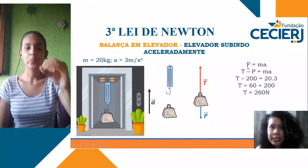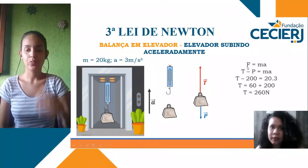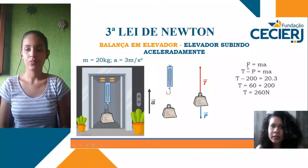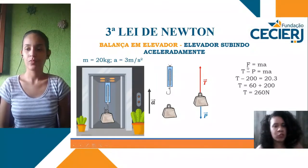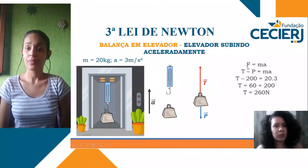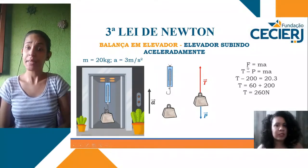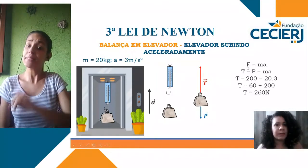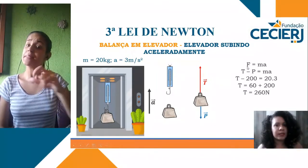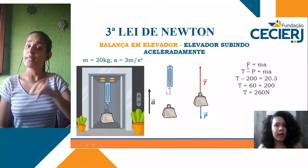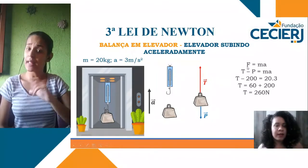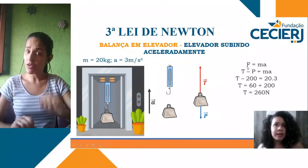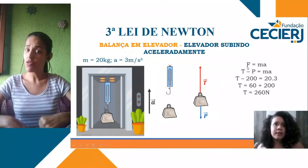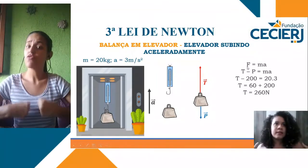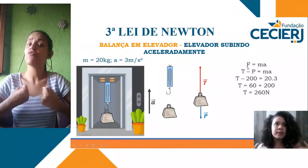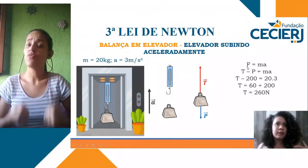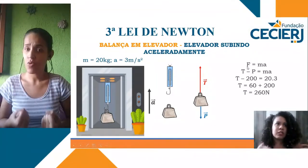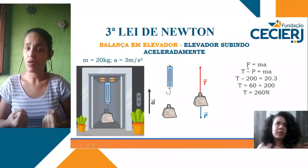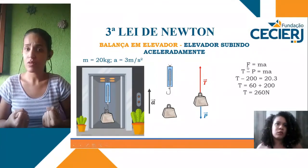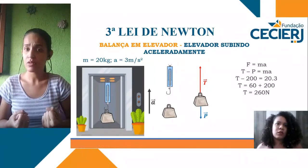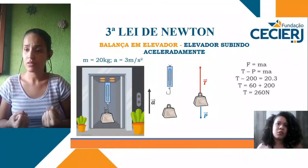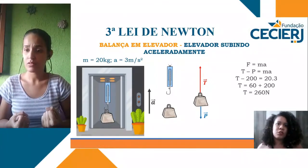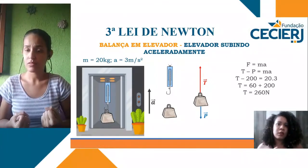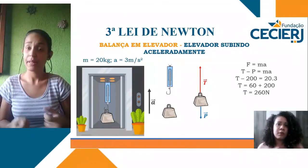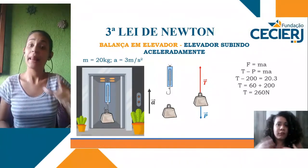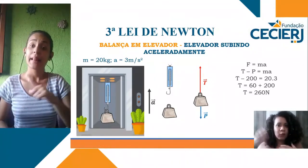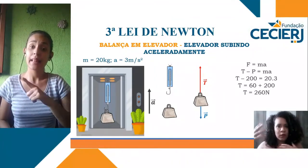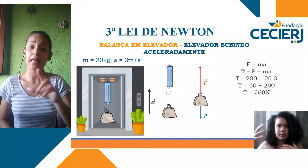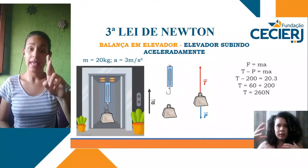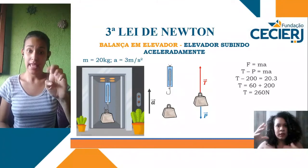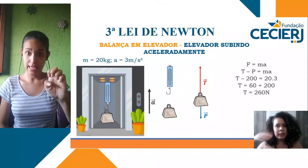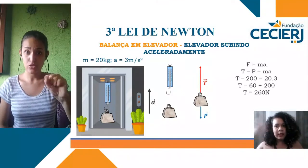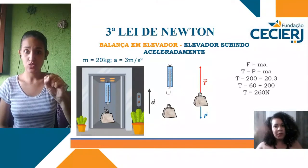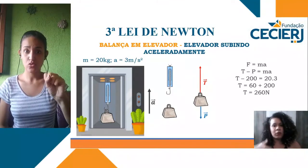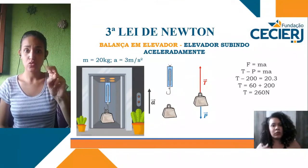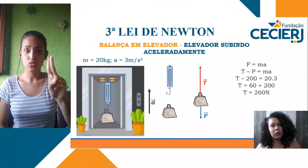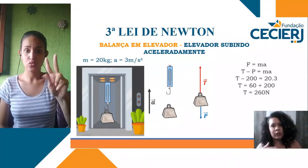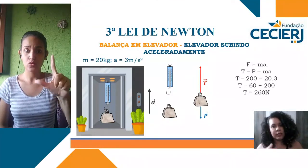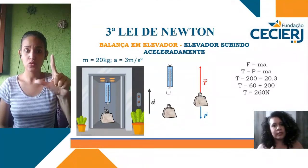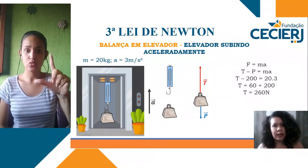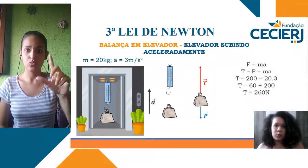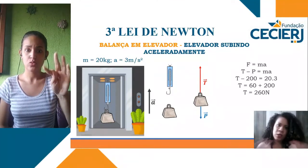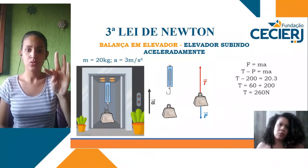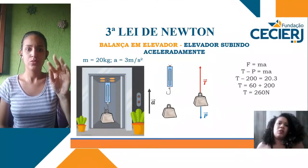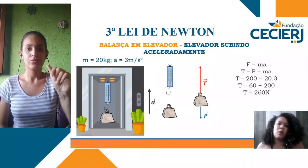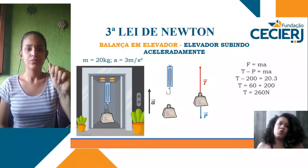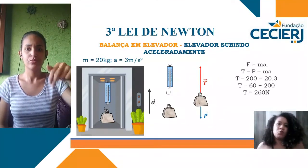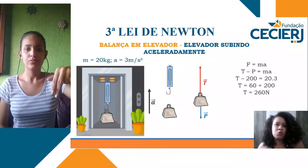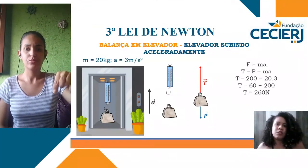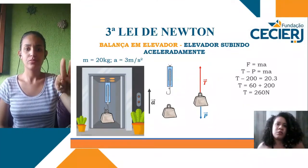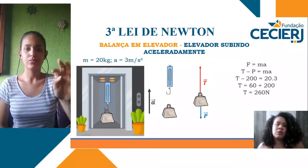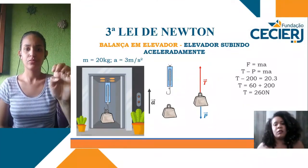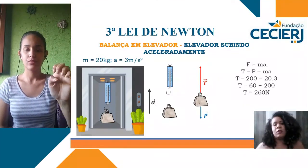resultante sim. E a gente precisa pensar, se tem força resultante, tem uma força que é maior do que outra nesse caso, porque nós só